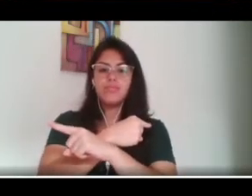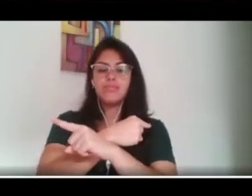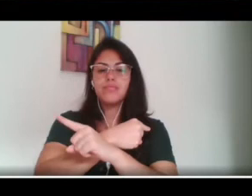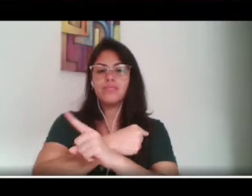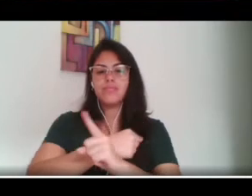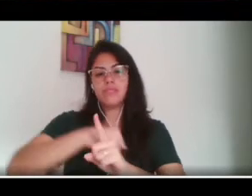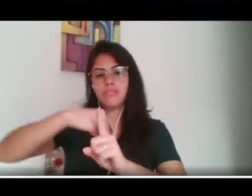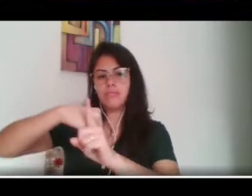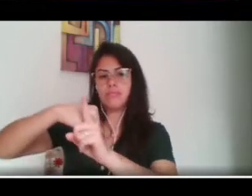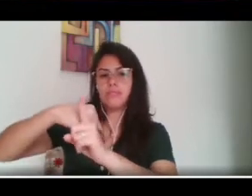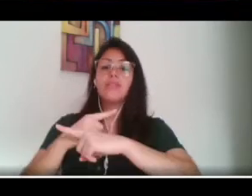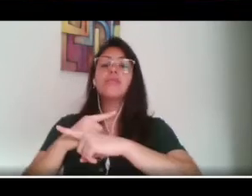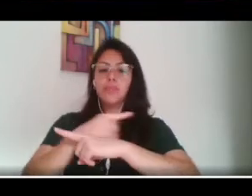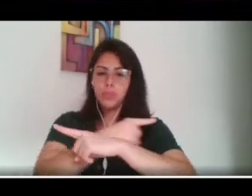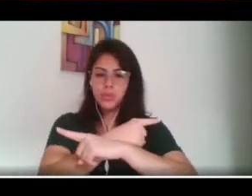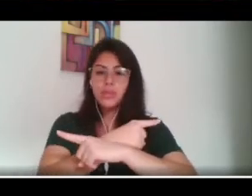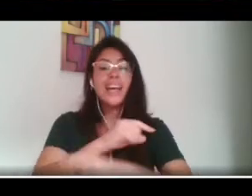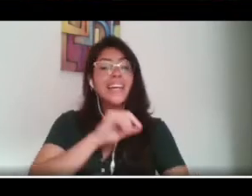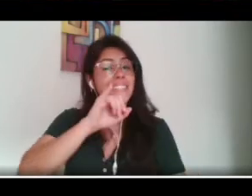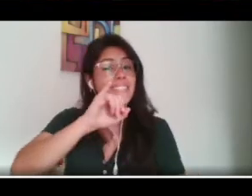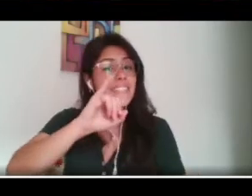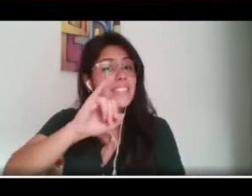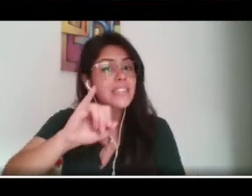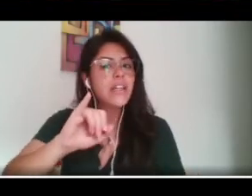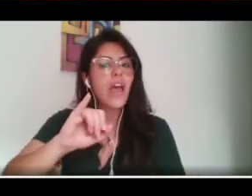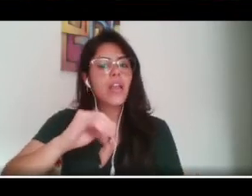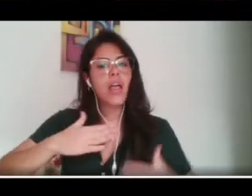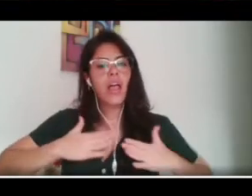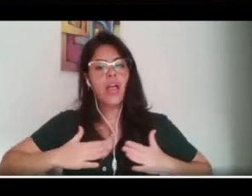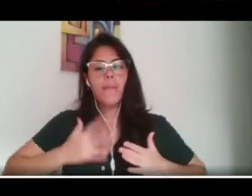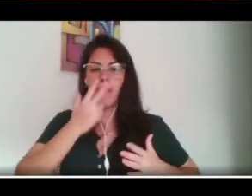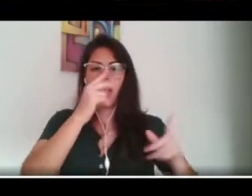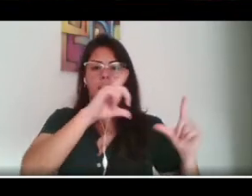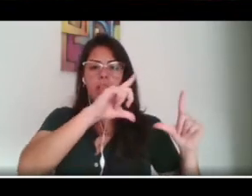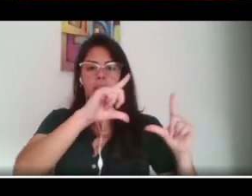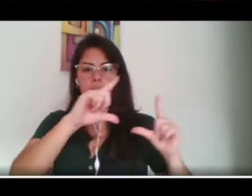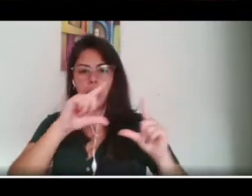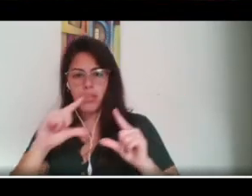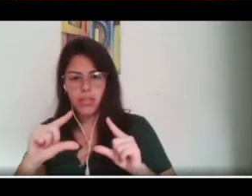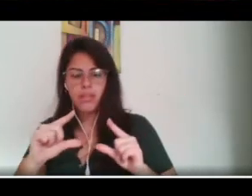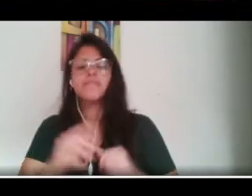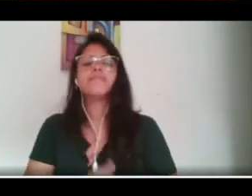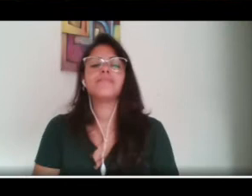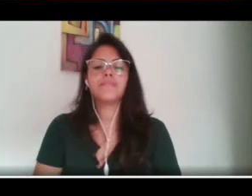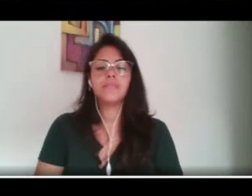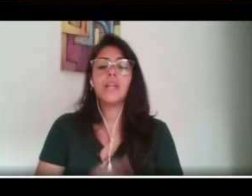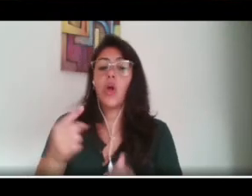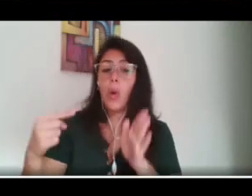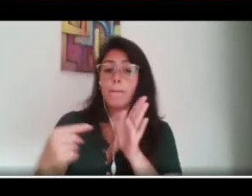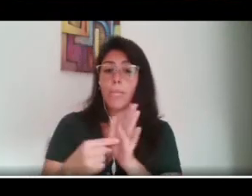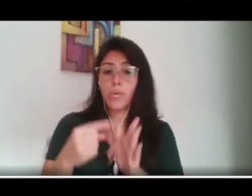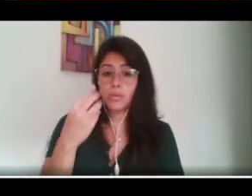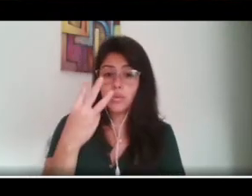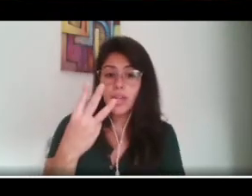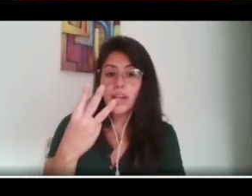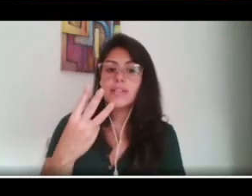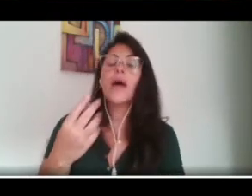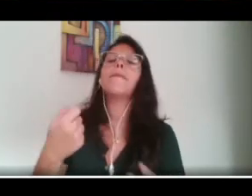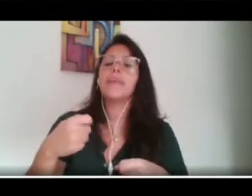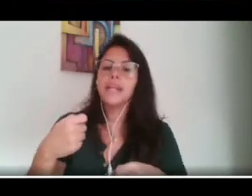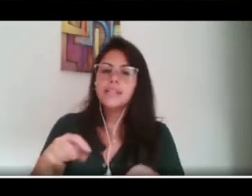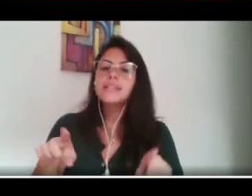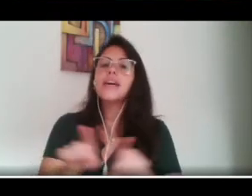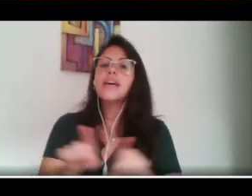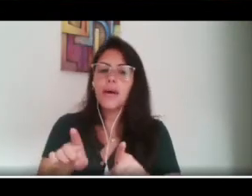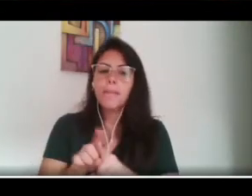se o corpo estiver desacelerando. E nesse ponto 3 aqui, a aceleração ela tem que estar apontando para dentro da curva também,